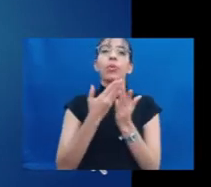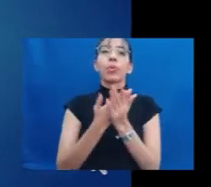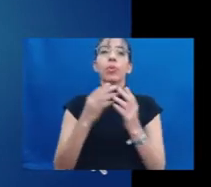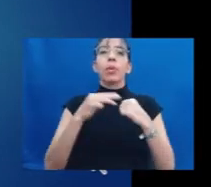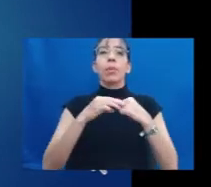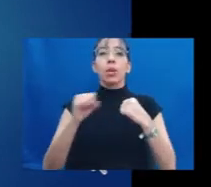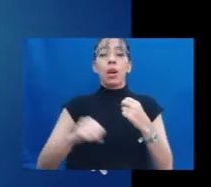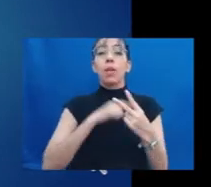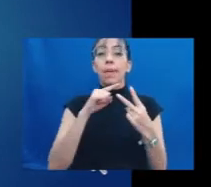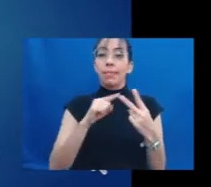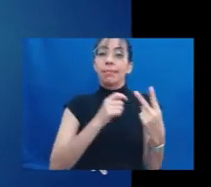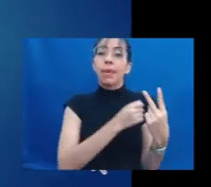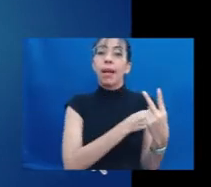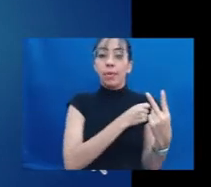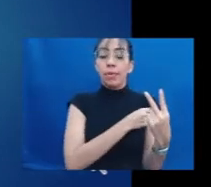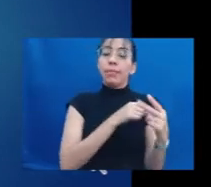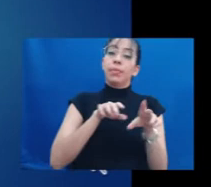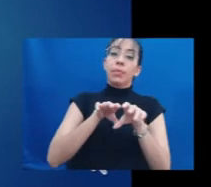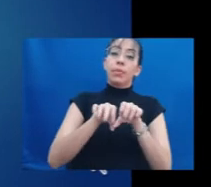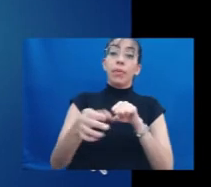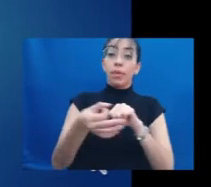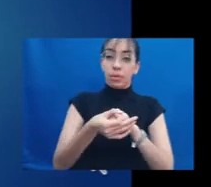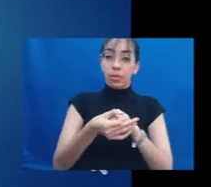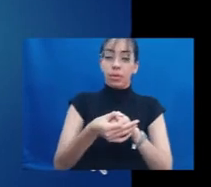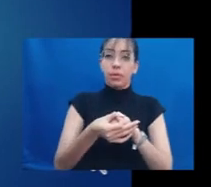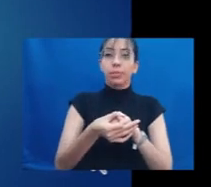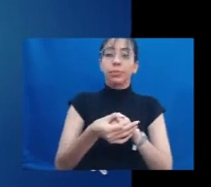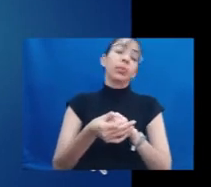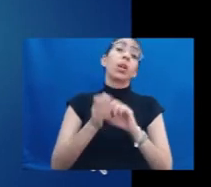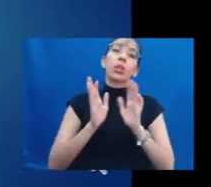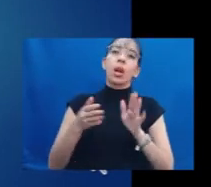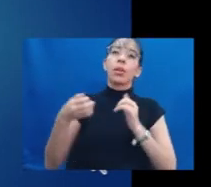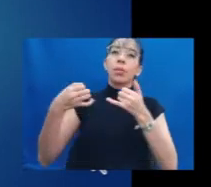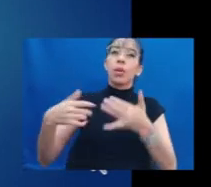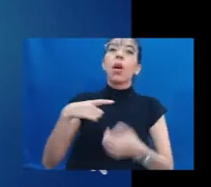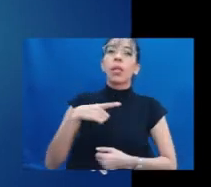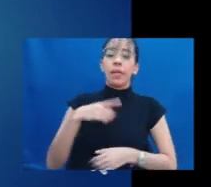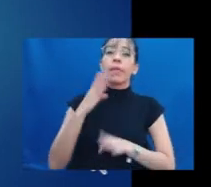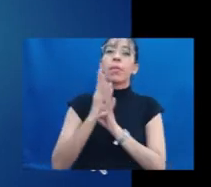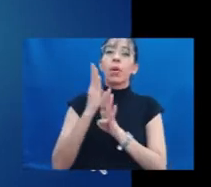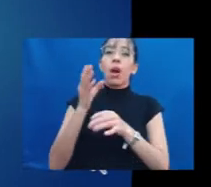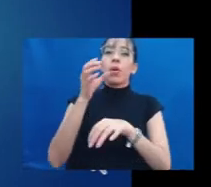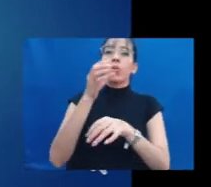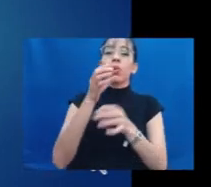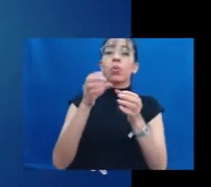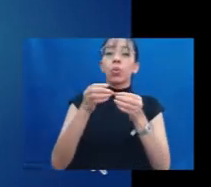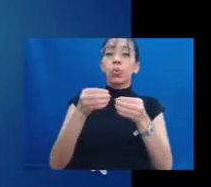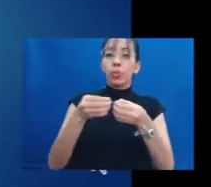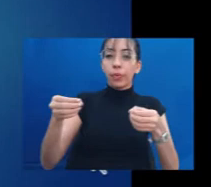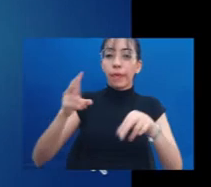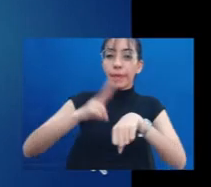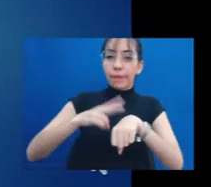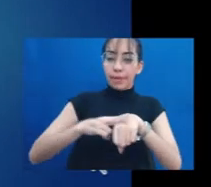Clara, de 19 anos, no terceiro semestre de graduação. Então, como já foi comentado, eles foram atingidos aí por estilhaços de vidro por uma solução